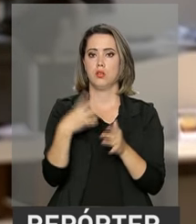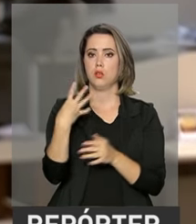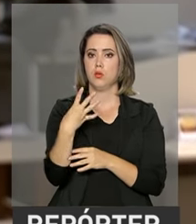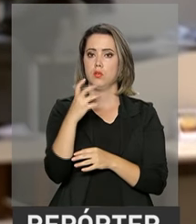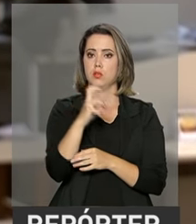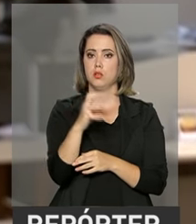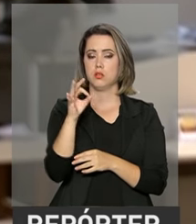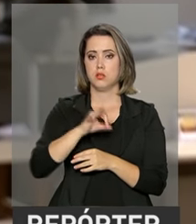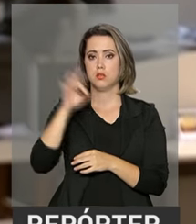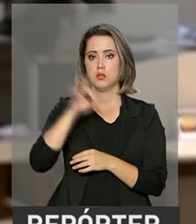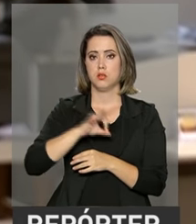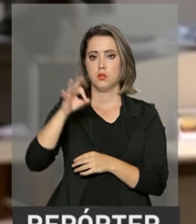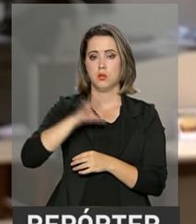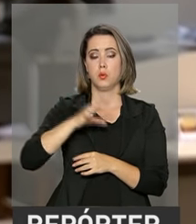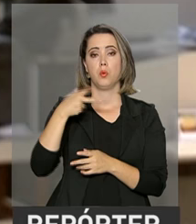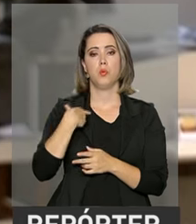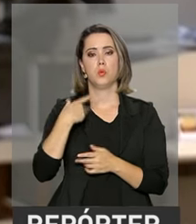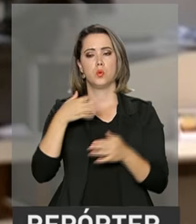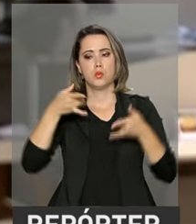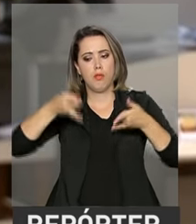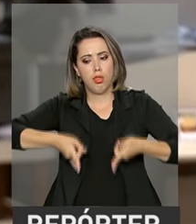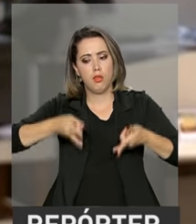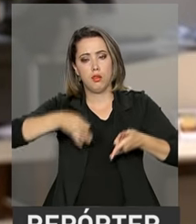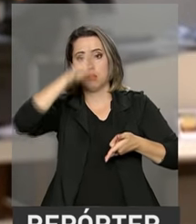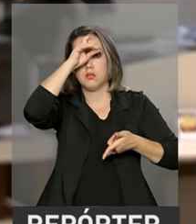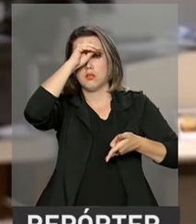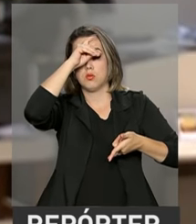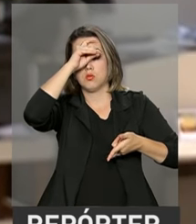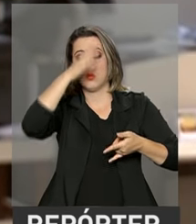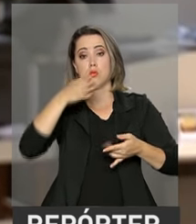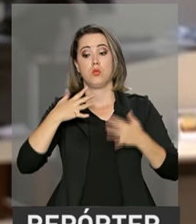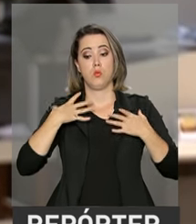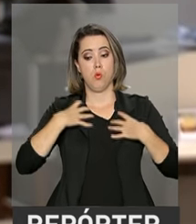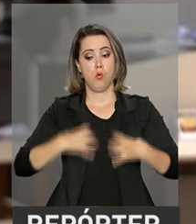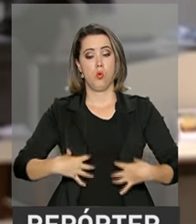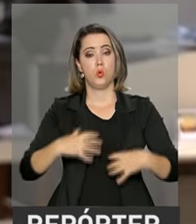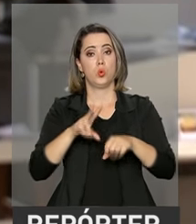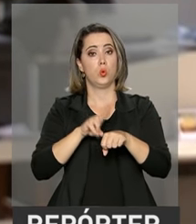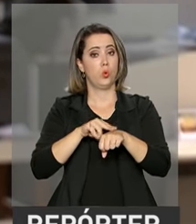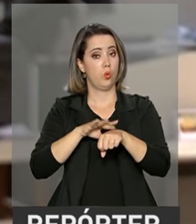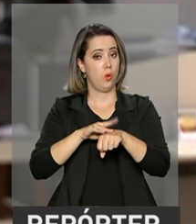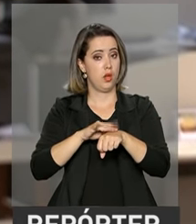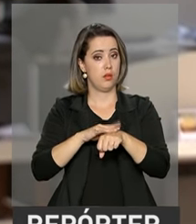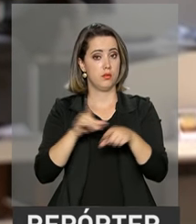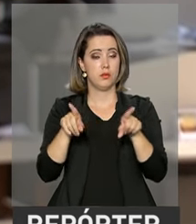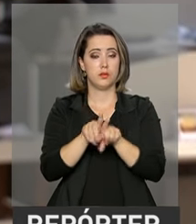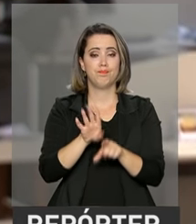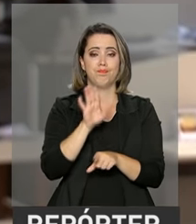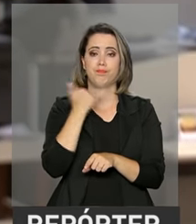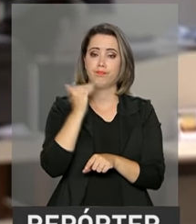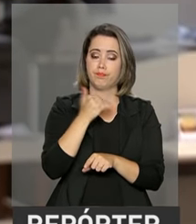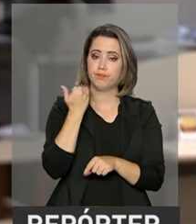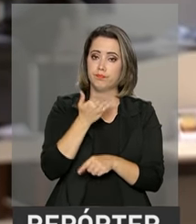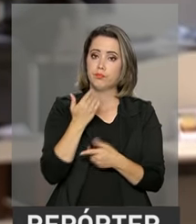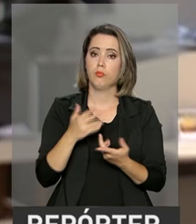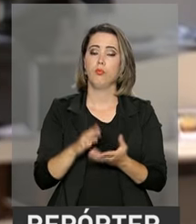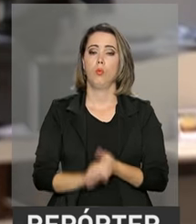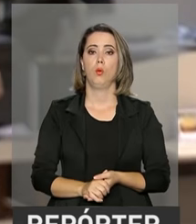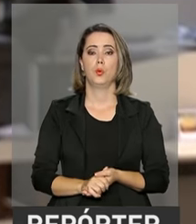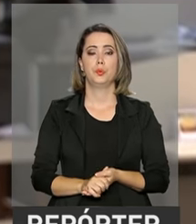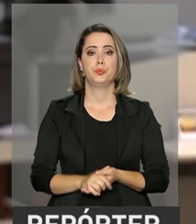no número de internações por pneumonias e de 39 a 75 por cento a mortalidade por complicações da influenza